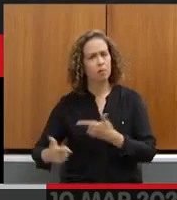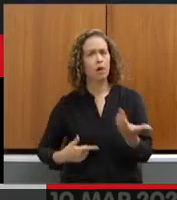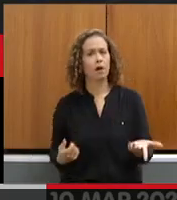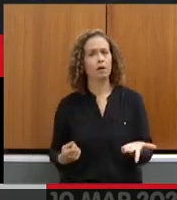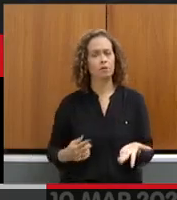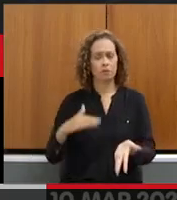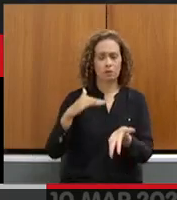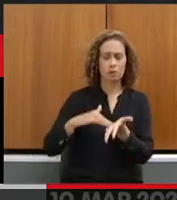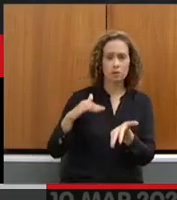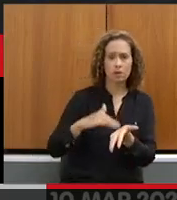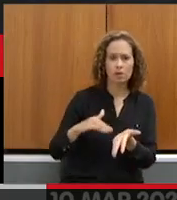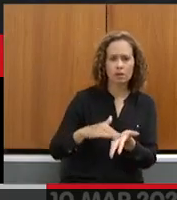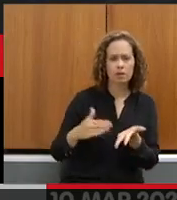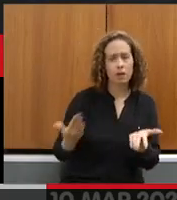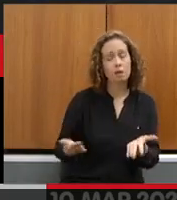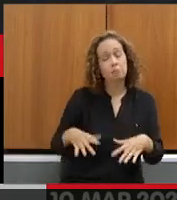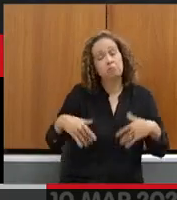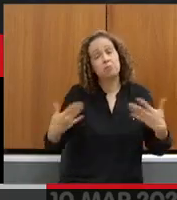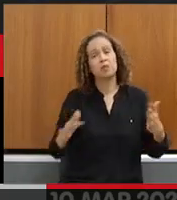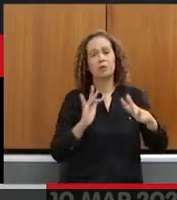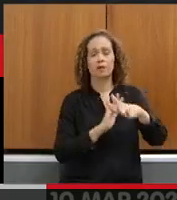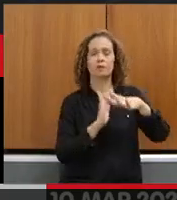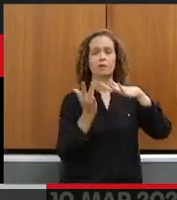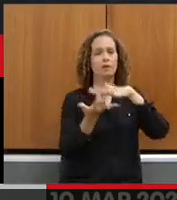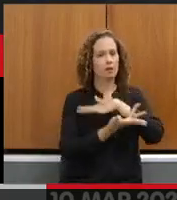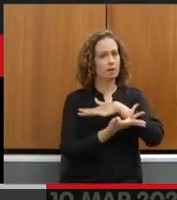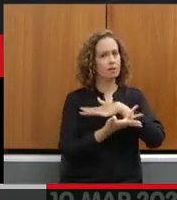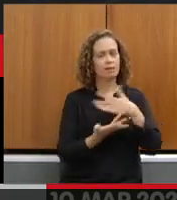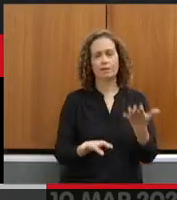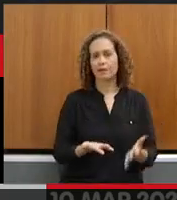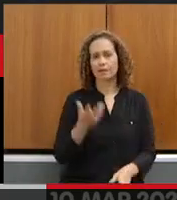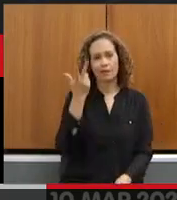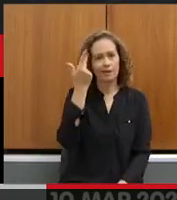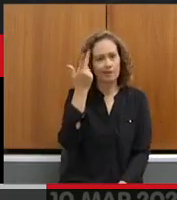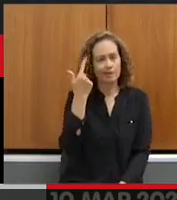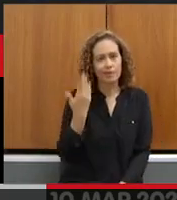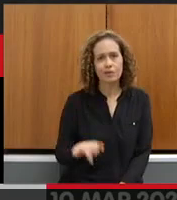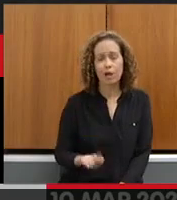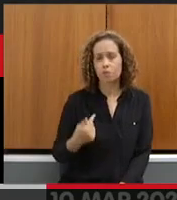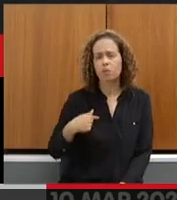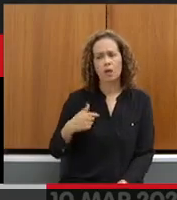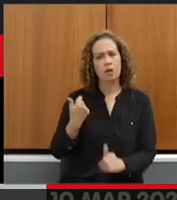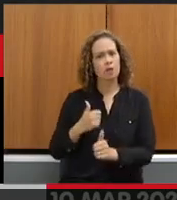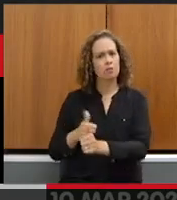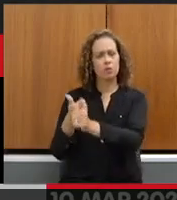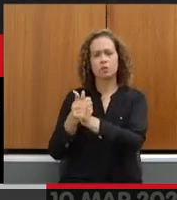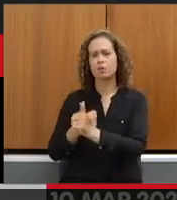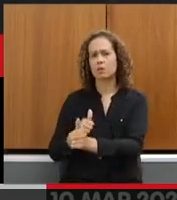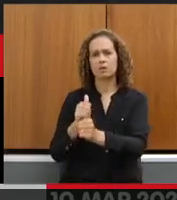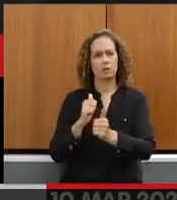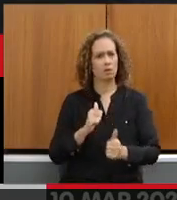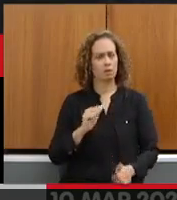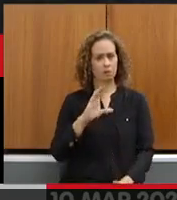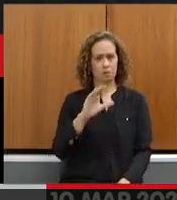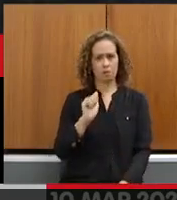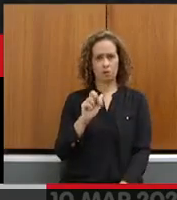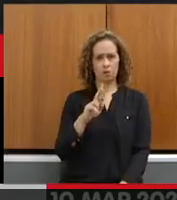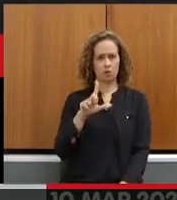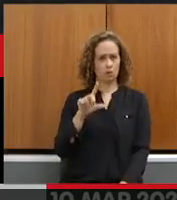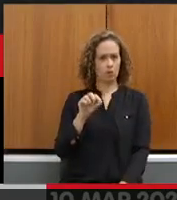investido as redes sociais do senhor é natural muita gente porque eu não seguia o Carlos Eduardo Amaral